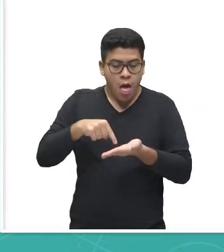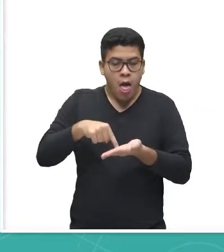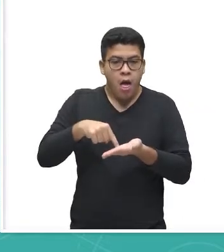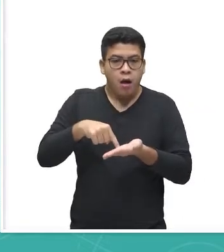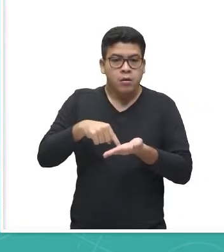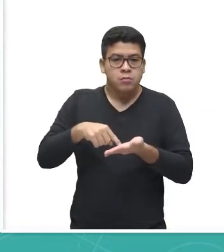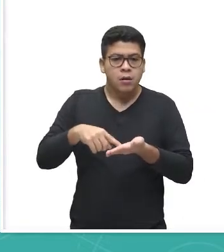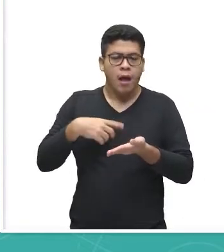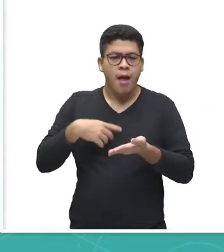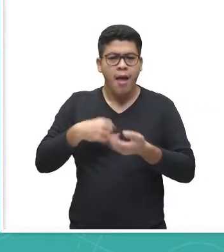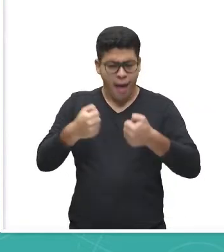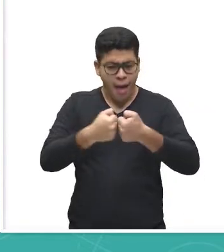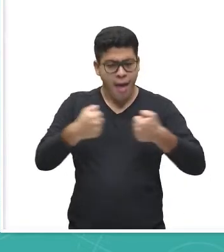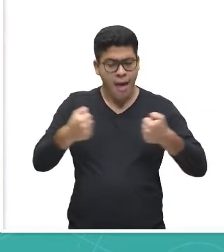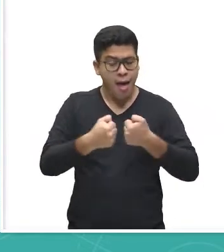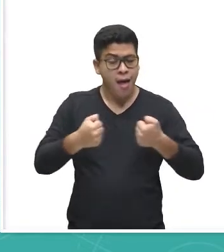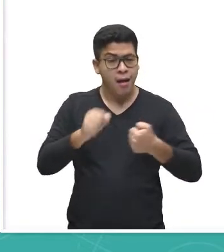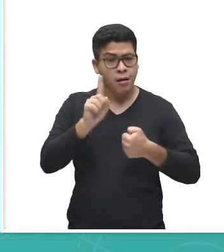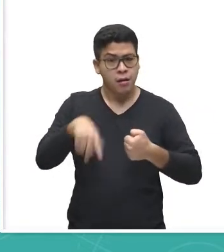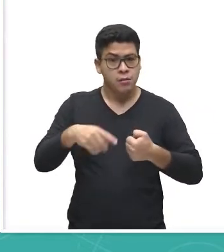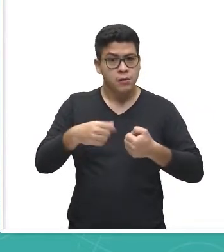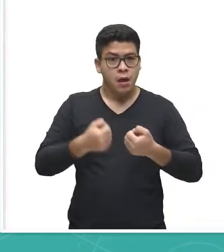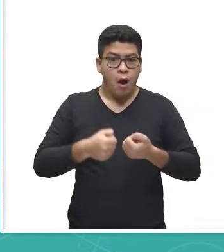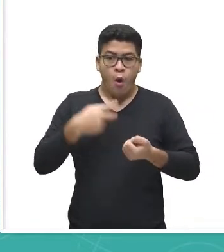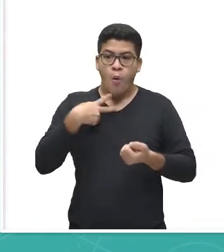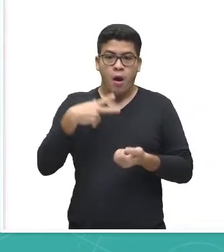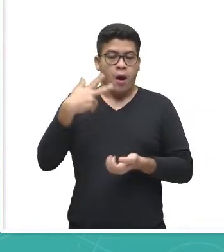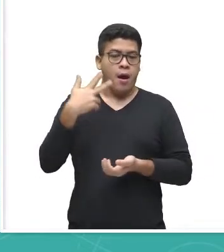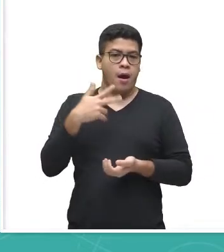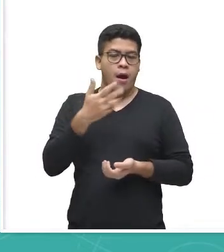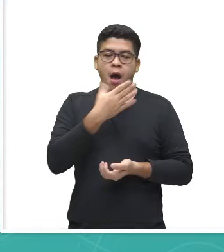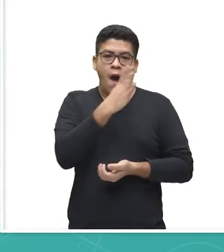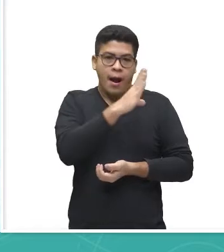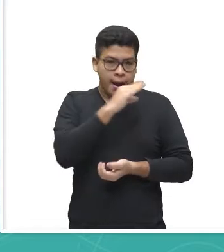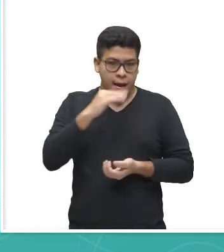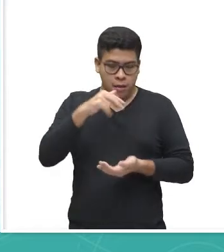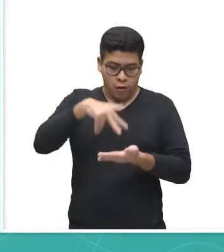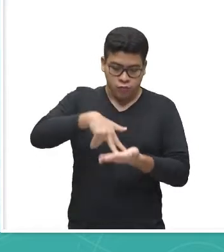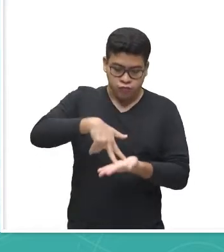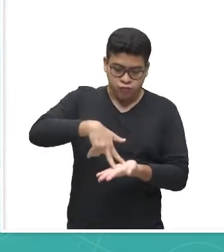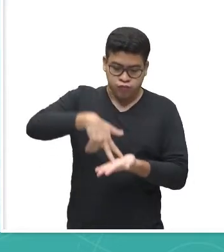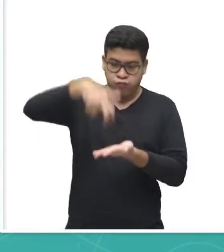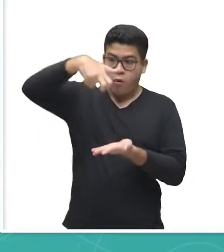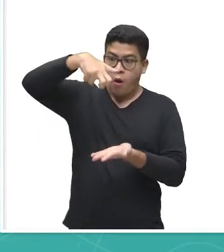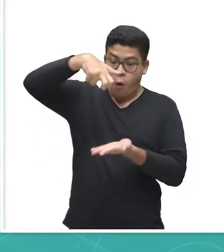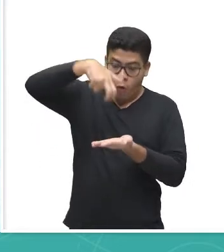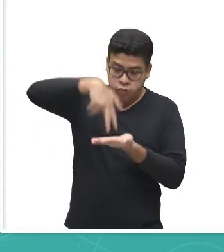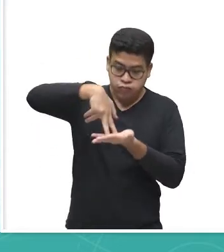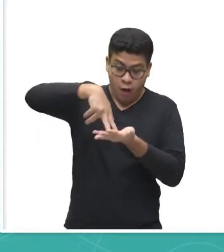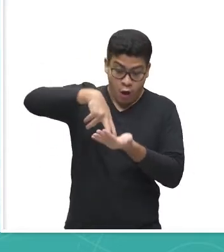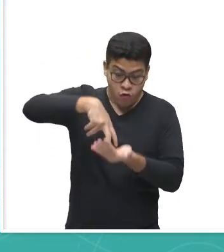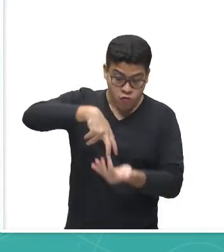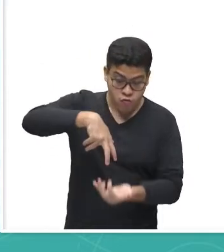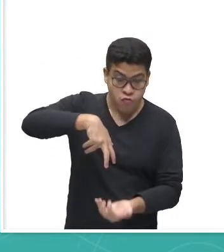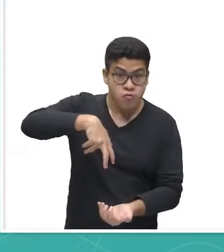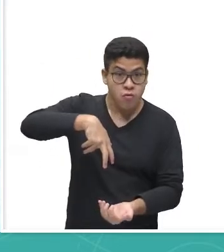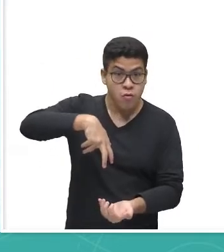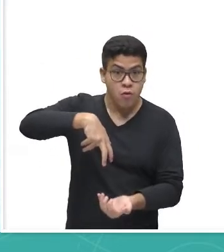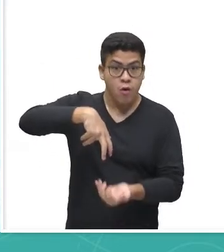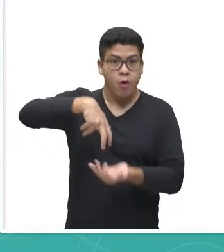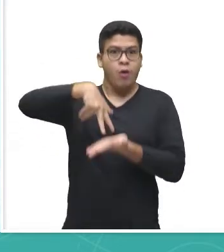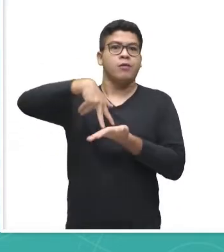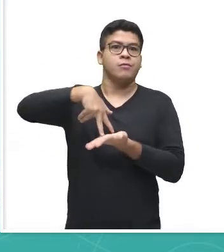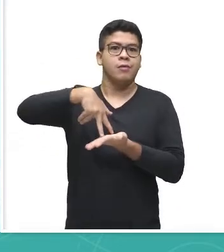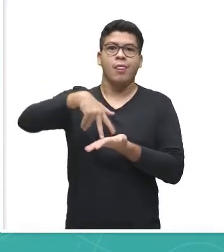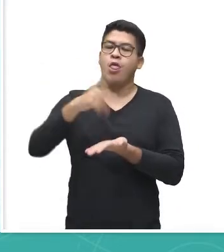é algo maleável, né, algo elástico. Então, com a massa ali da criança pulando sobre esse elástico,